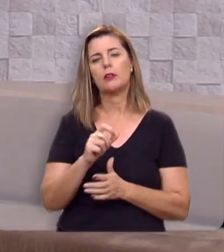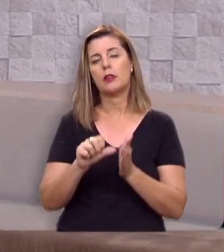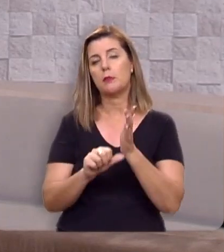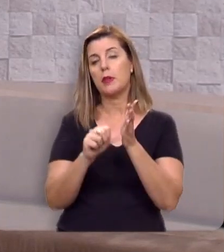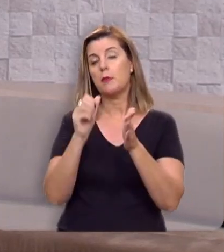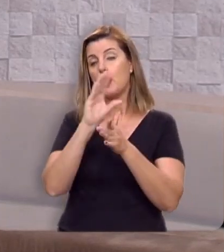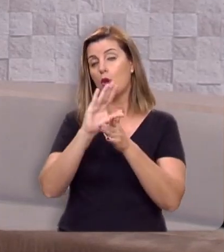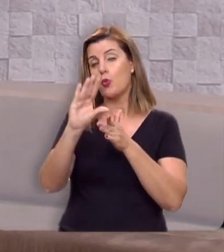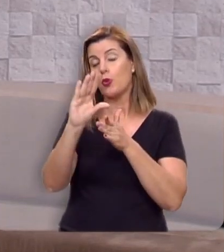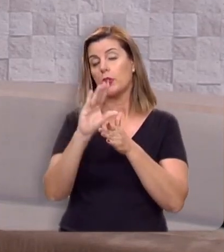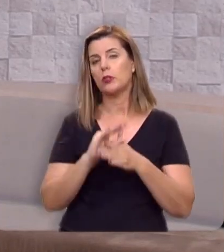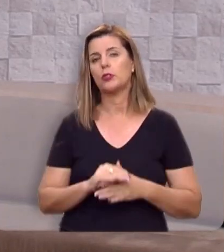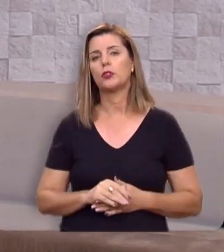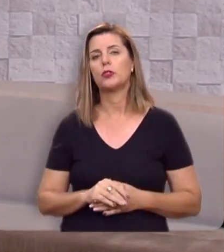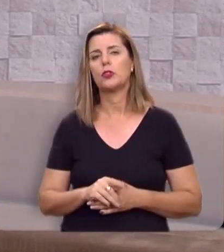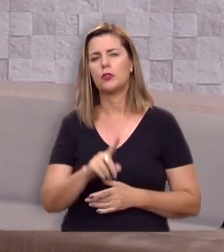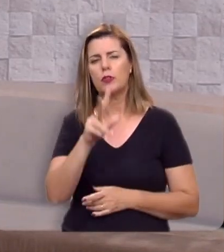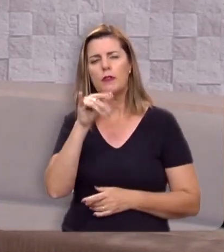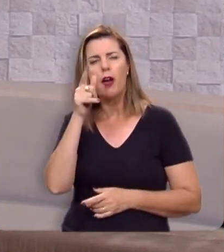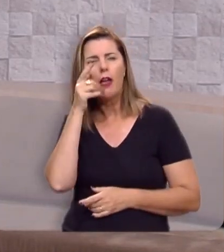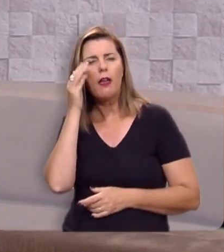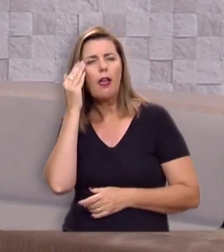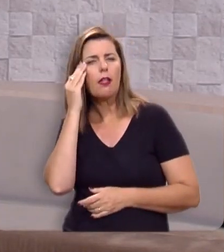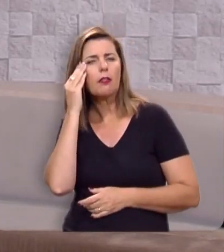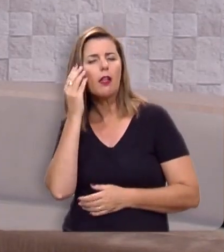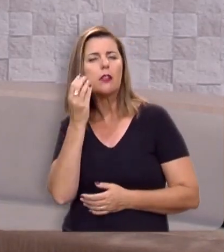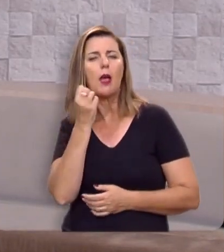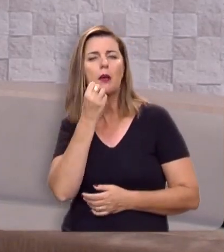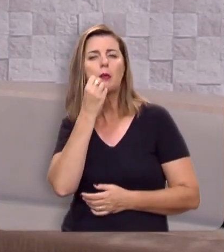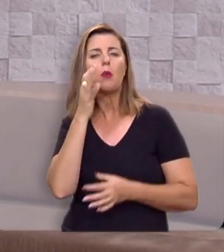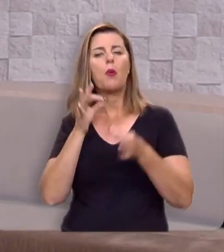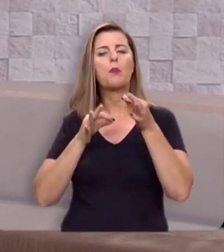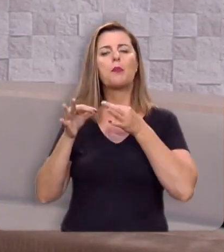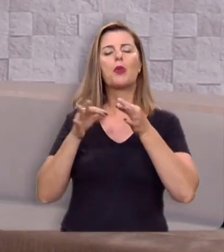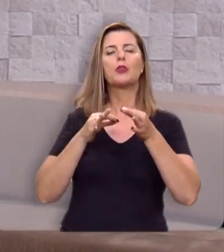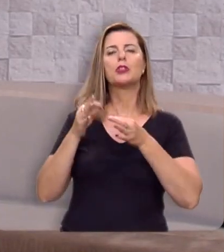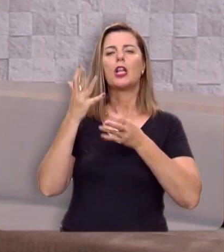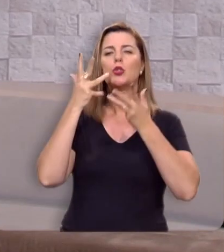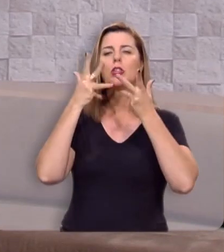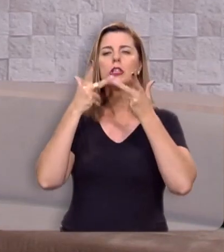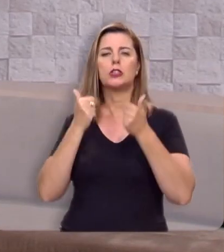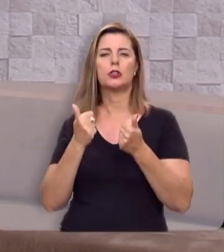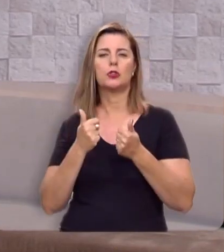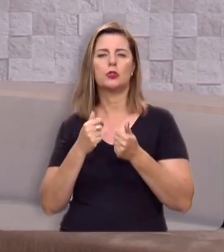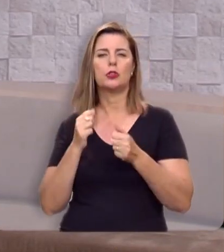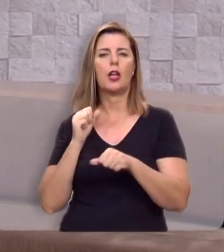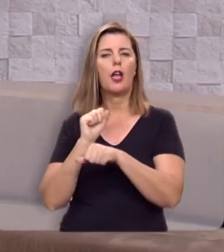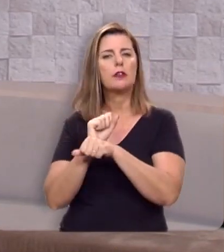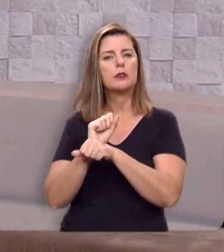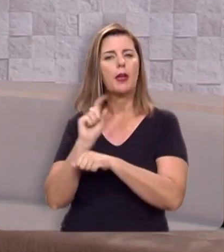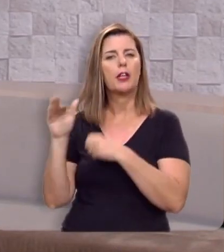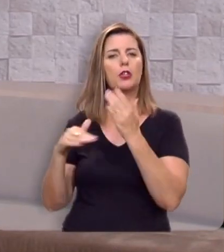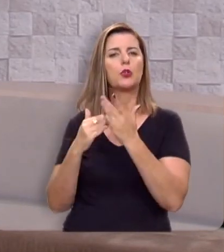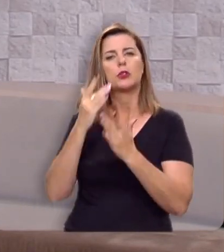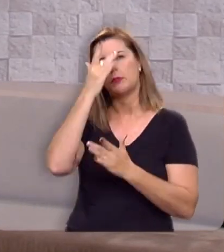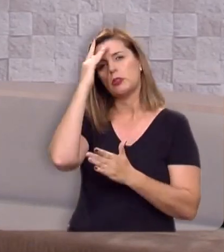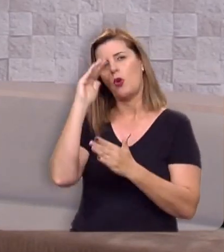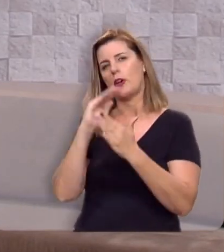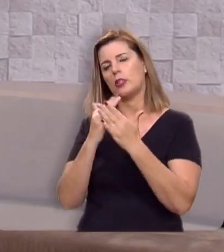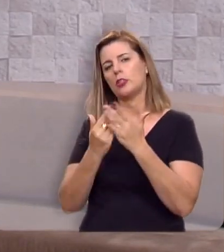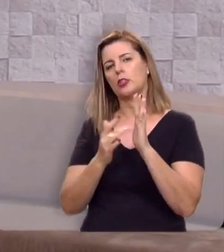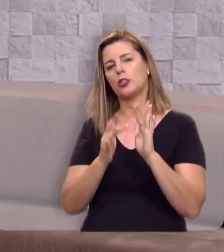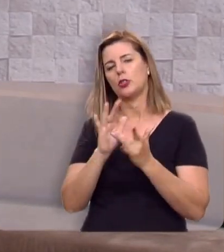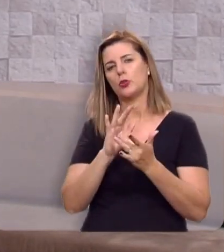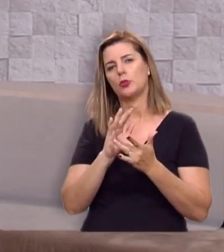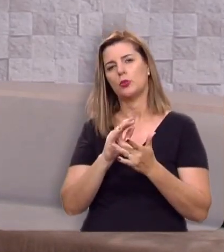primeira carta aos Coríntios e você vai ver quão belo é esse projeto de Deus que aguarda todos aqueles que creem no Senhor